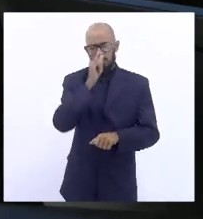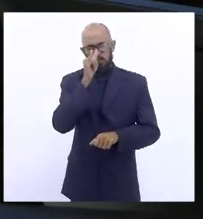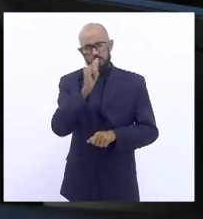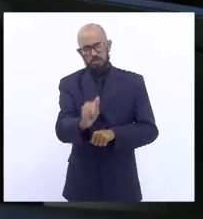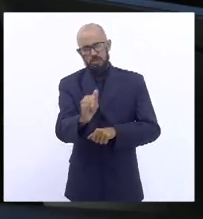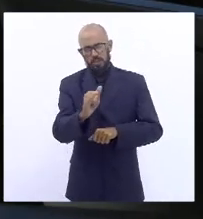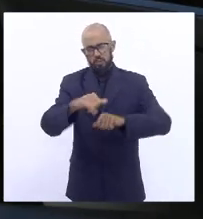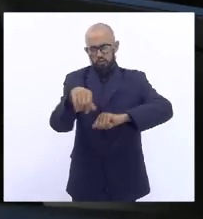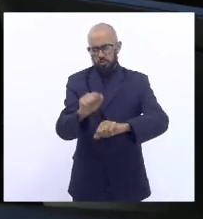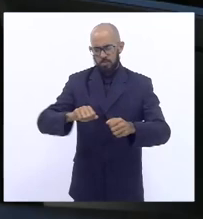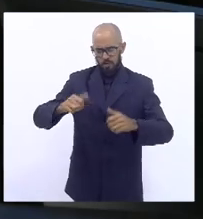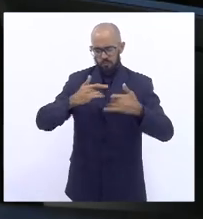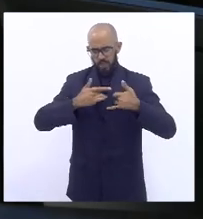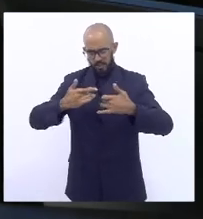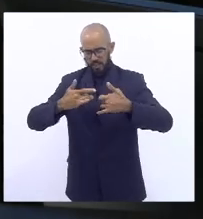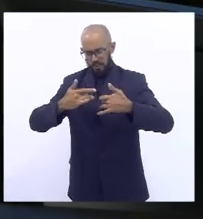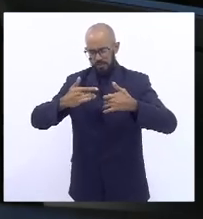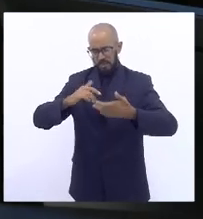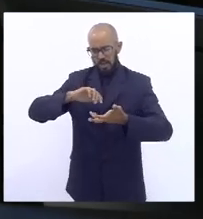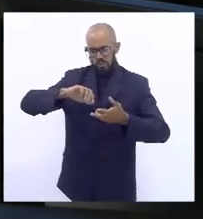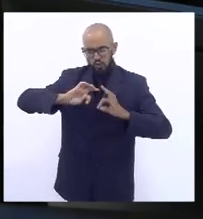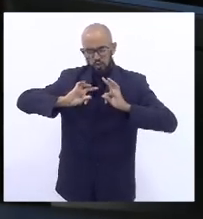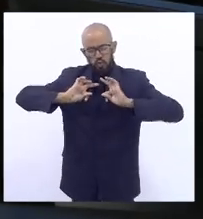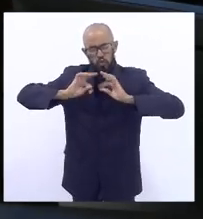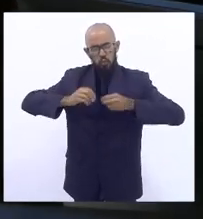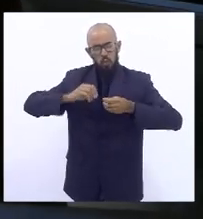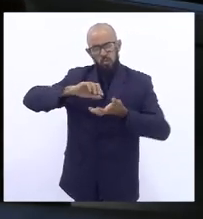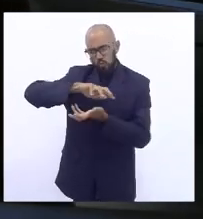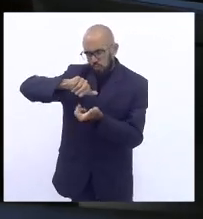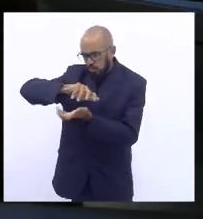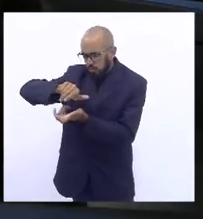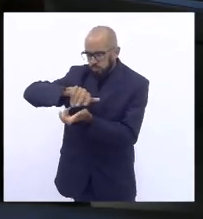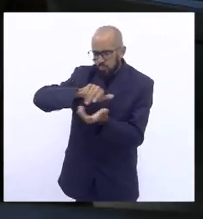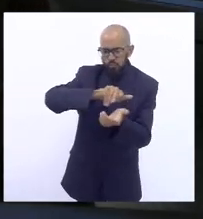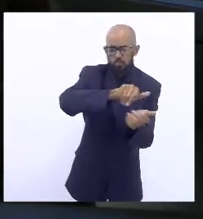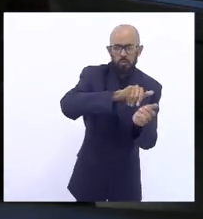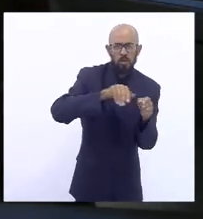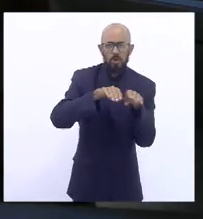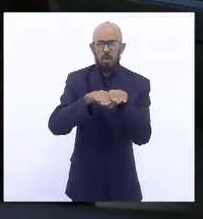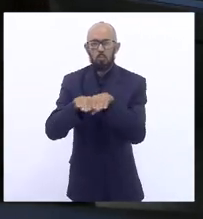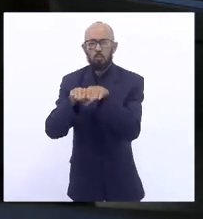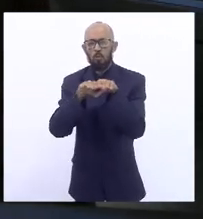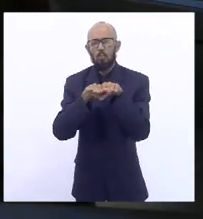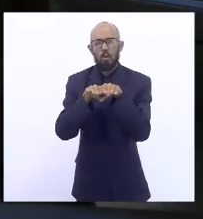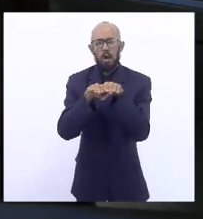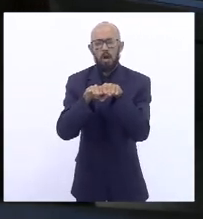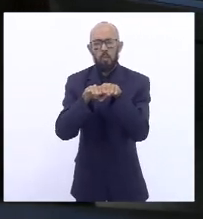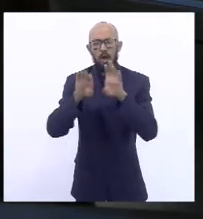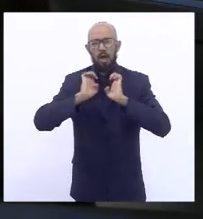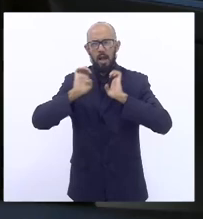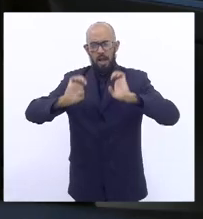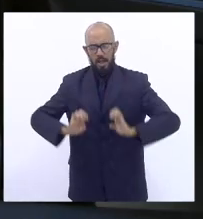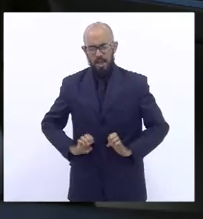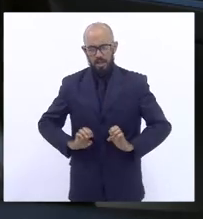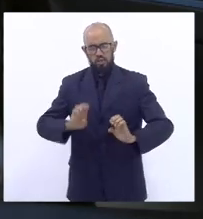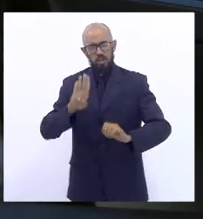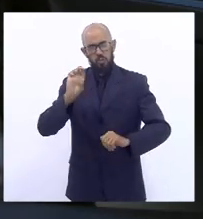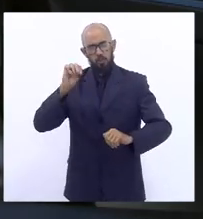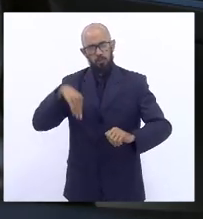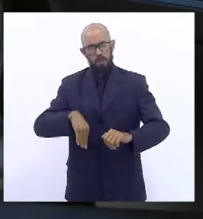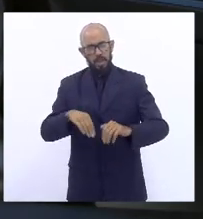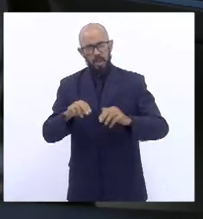cósmica para todas as criaturas, para a casa comum. A ética do bem comum e da